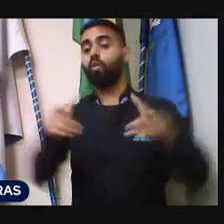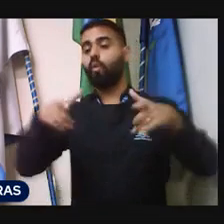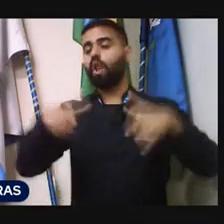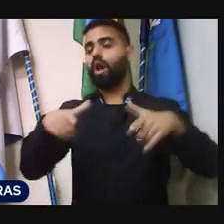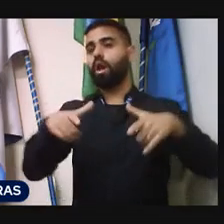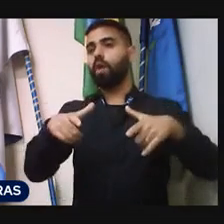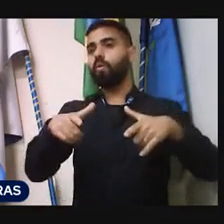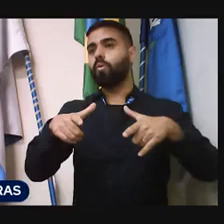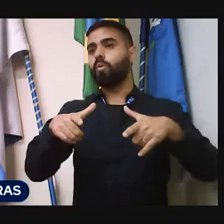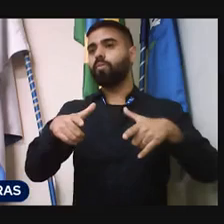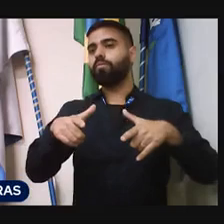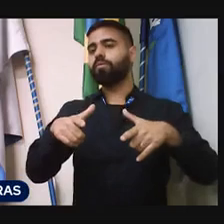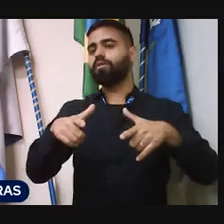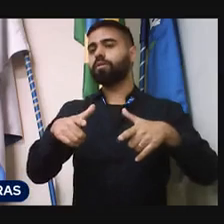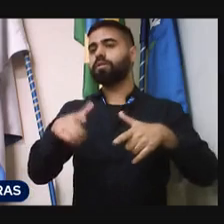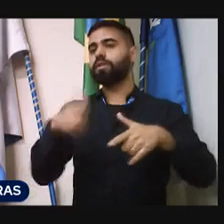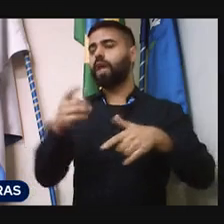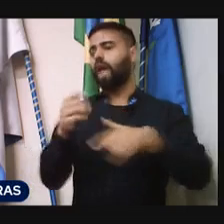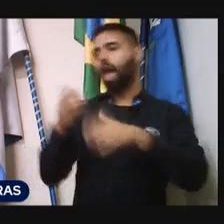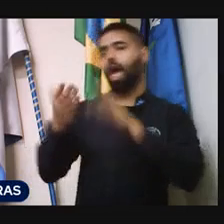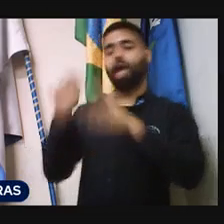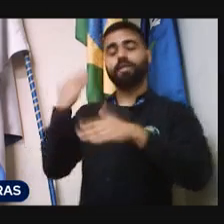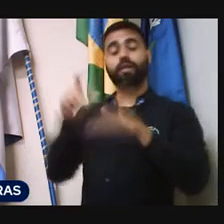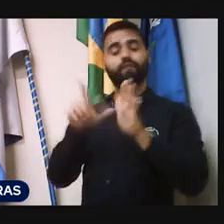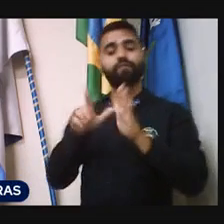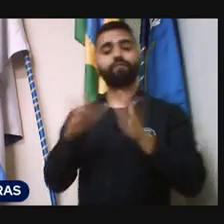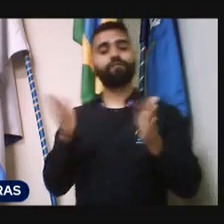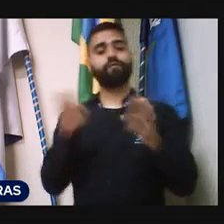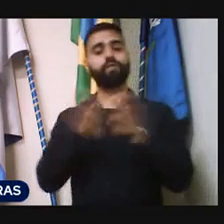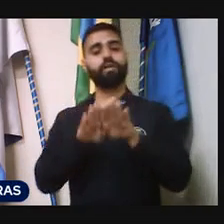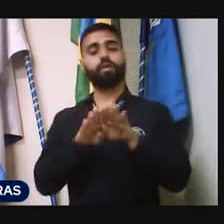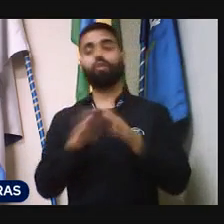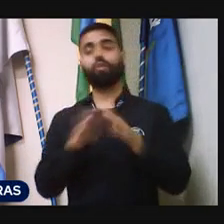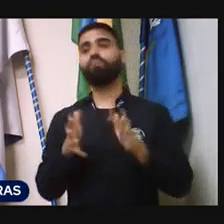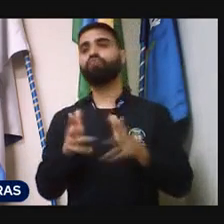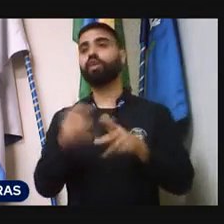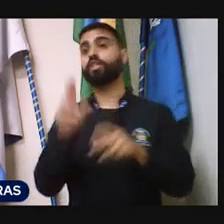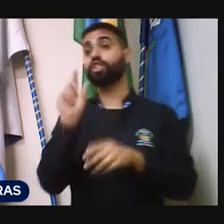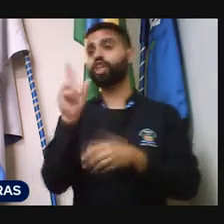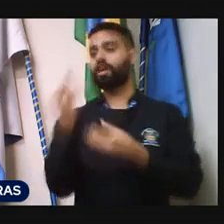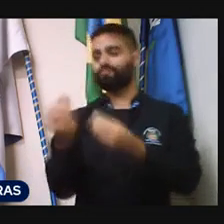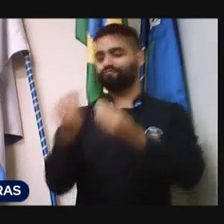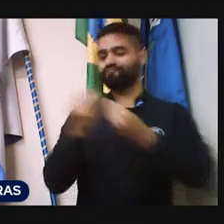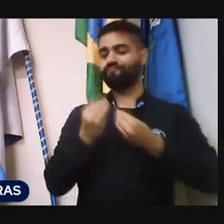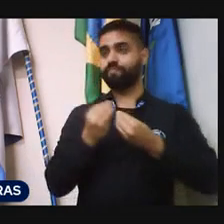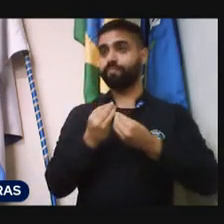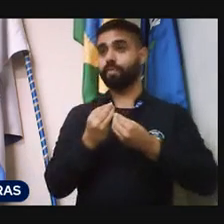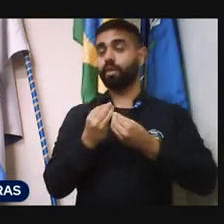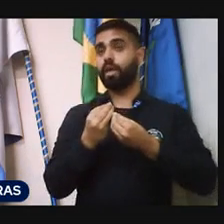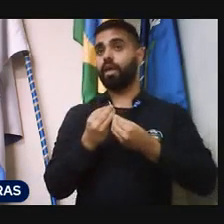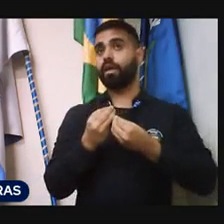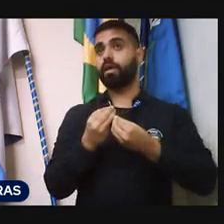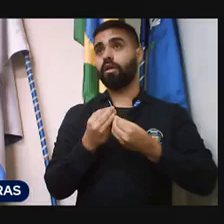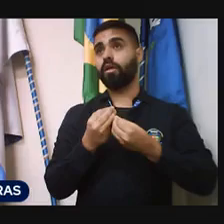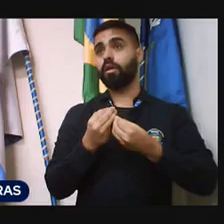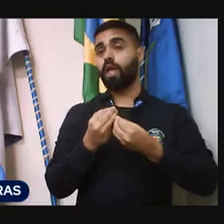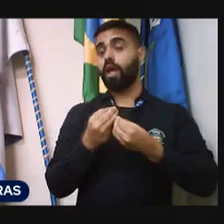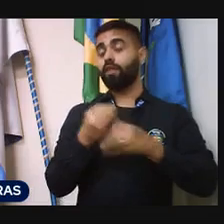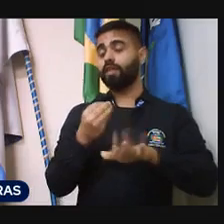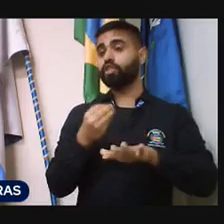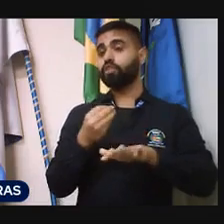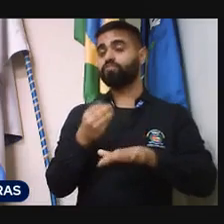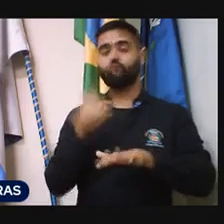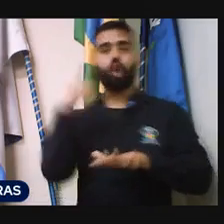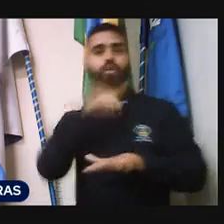ia cair né então todas essas terras que entraram foram bem utilizadas